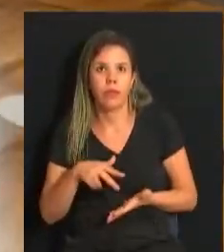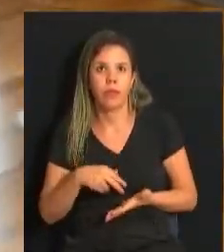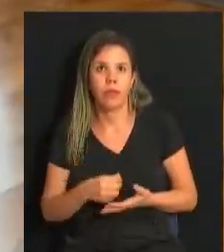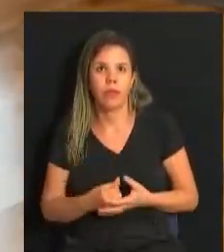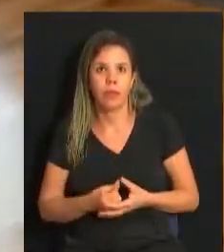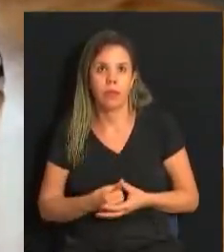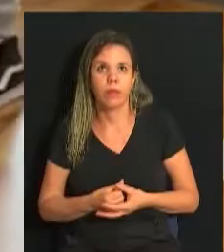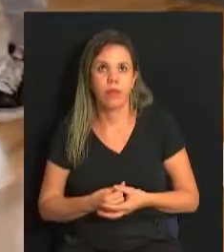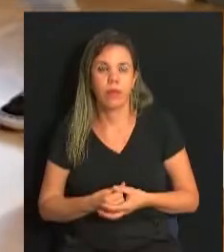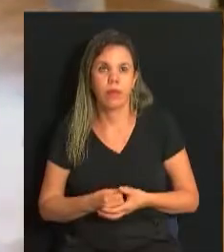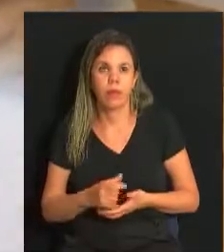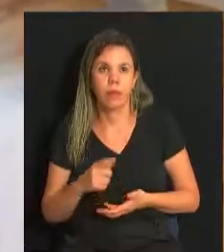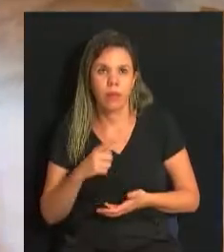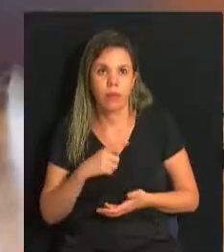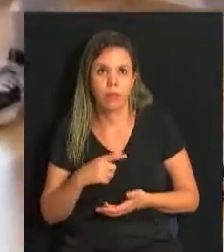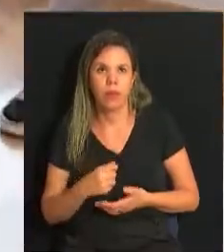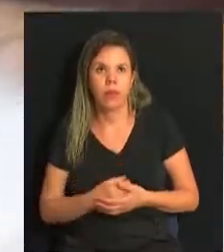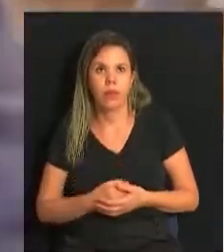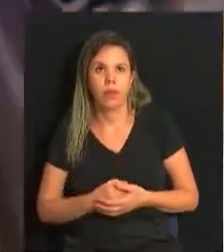terminar